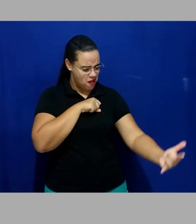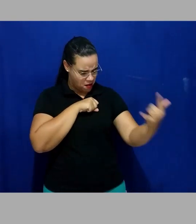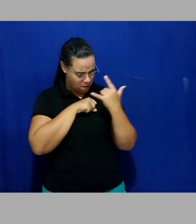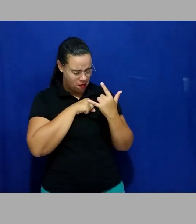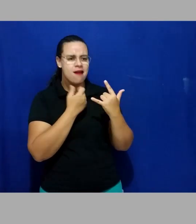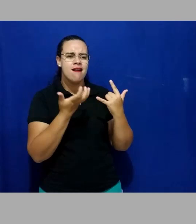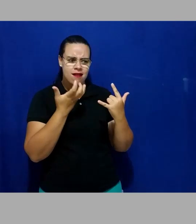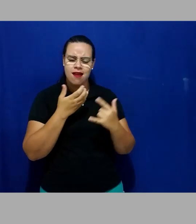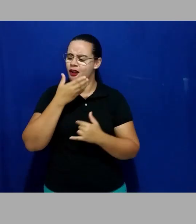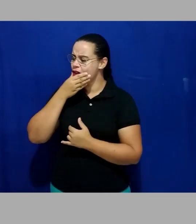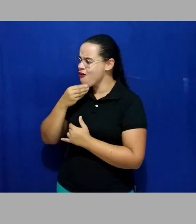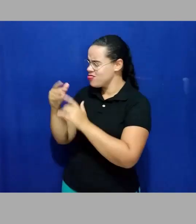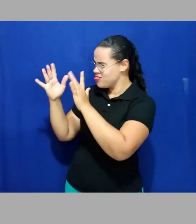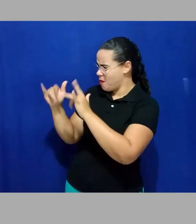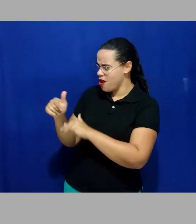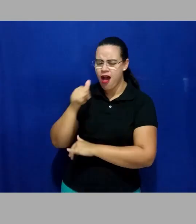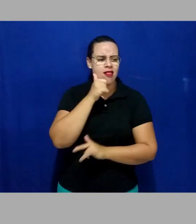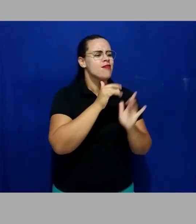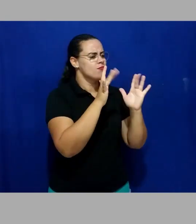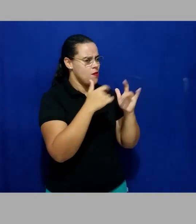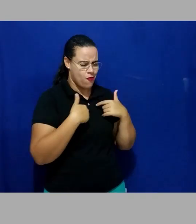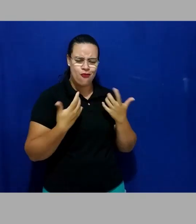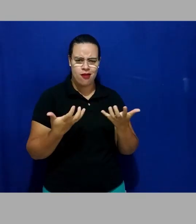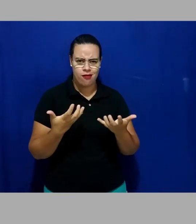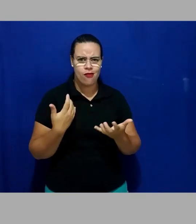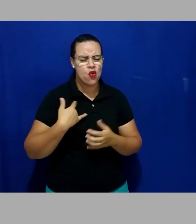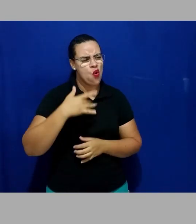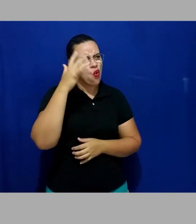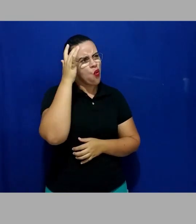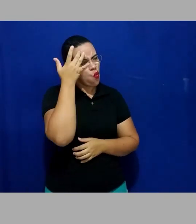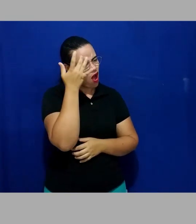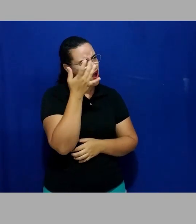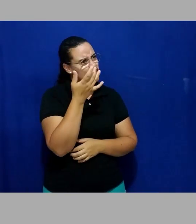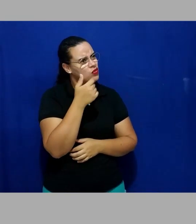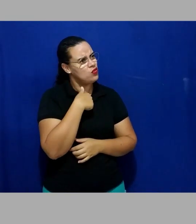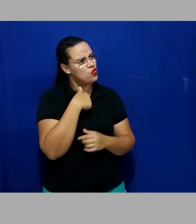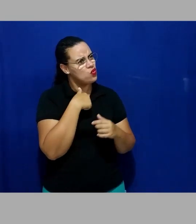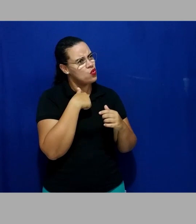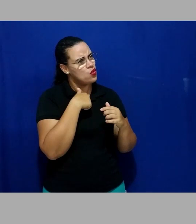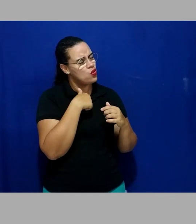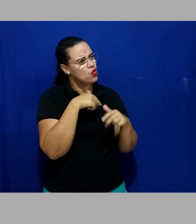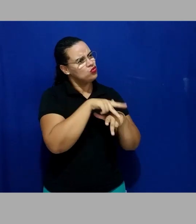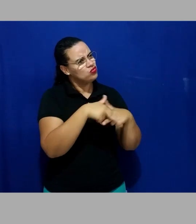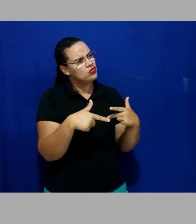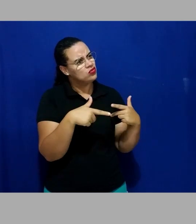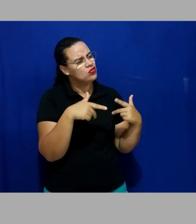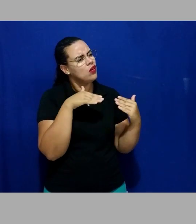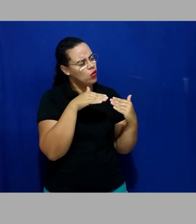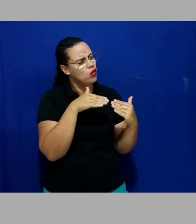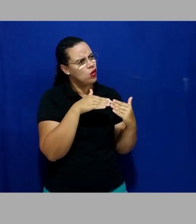quero amar e ser amade. Quero ser pai, quero ser mãe, quero uma namorada e um namorade. Acho que eu sou